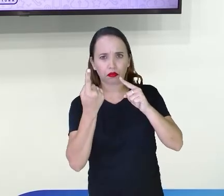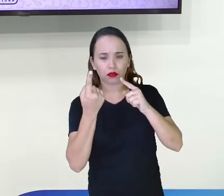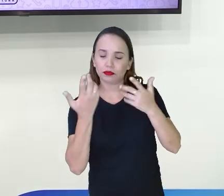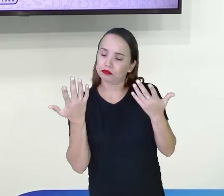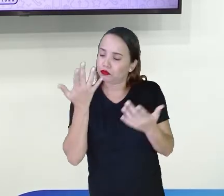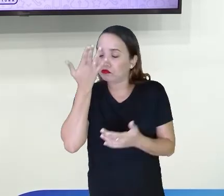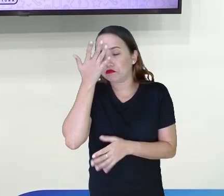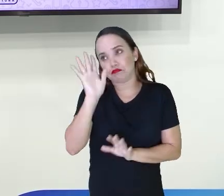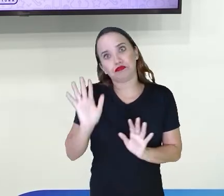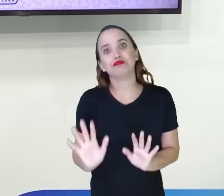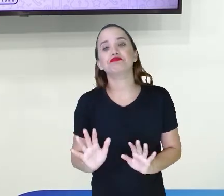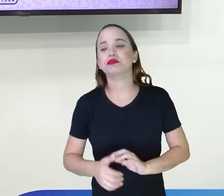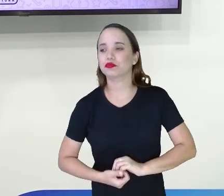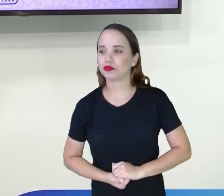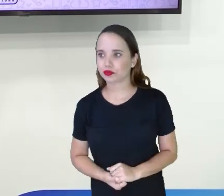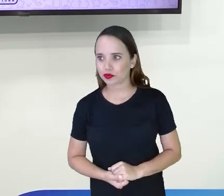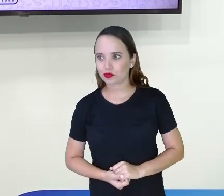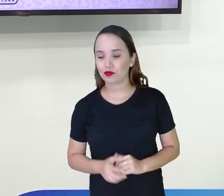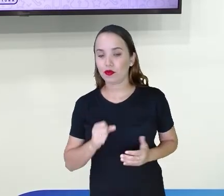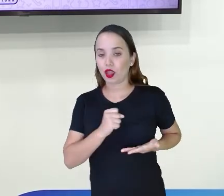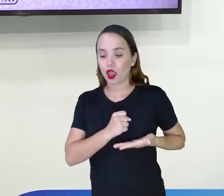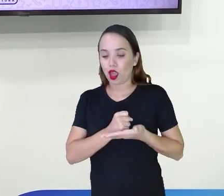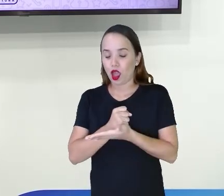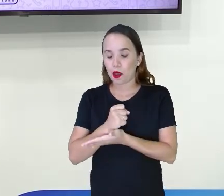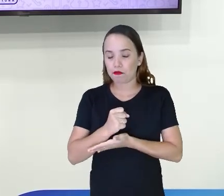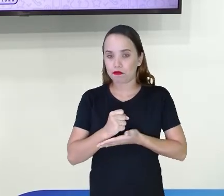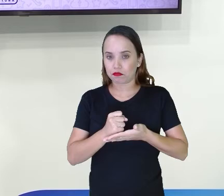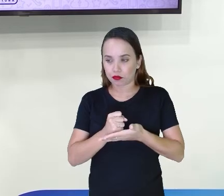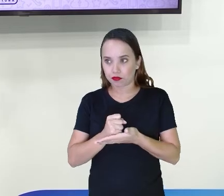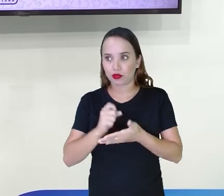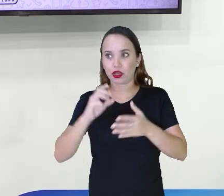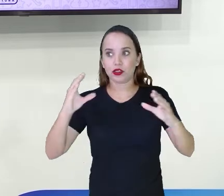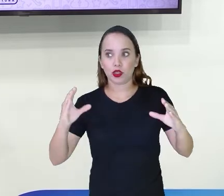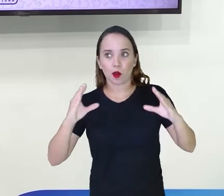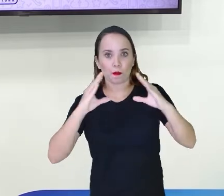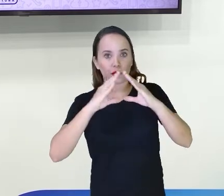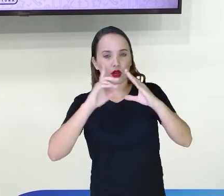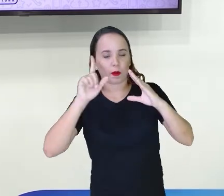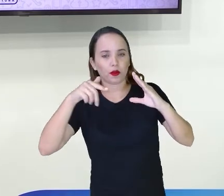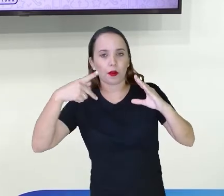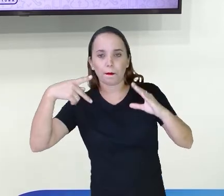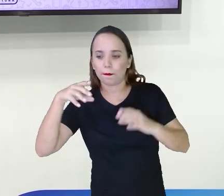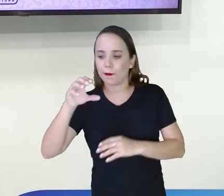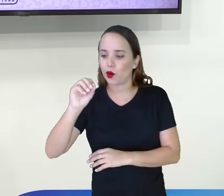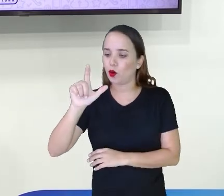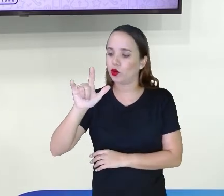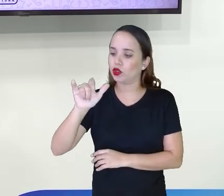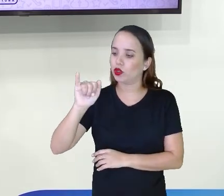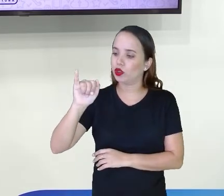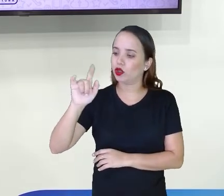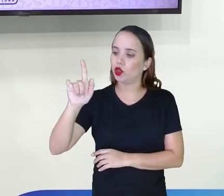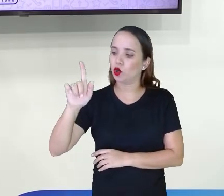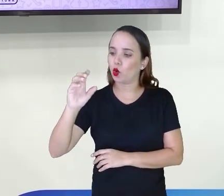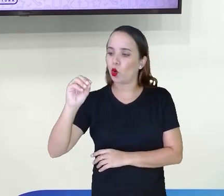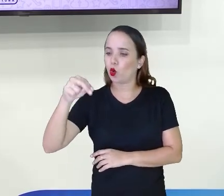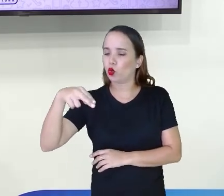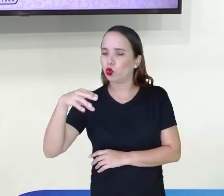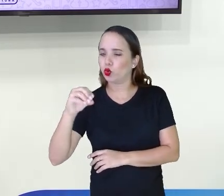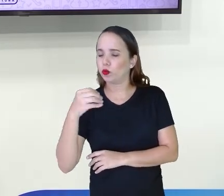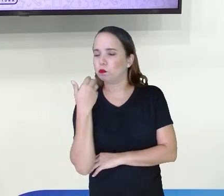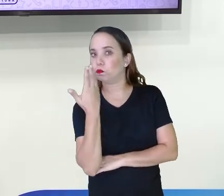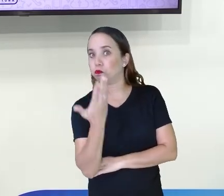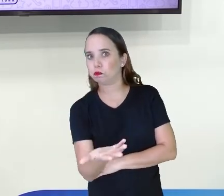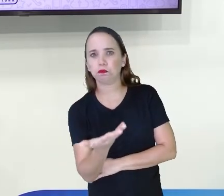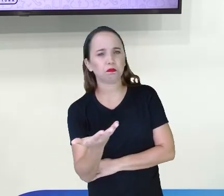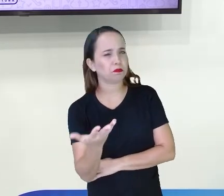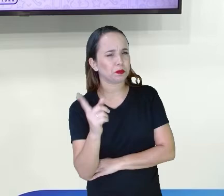Sei não, hein? A base de uma pirâmide são polígonos. Será que isso é